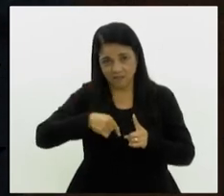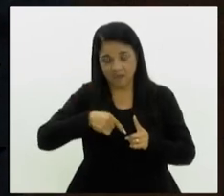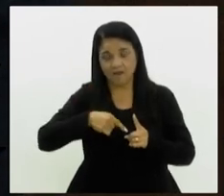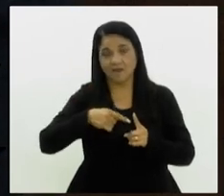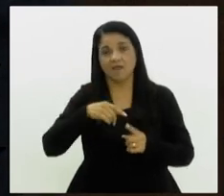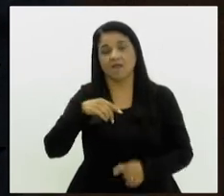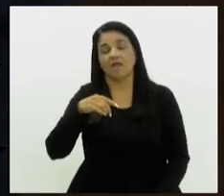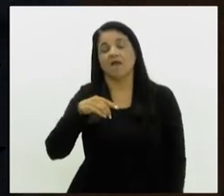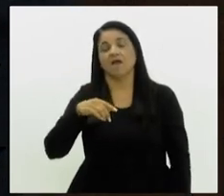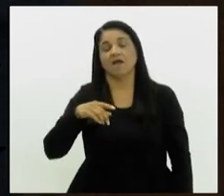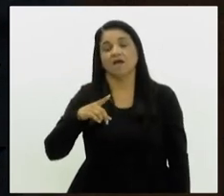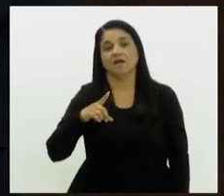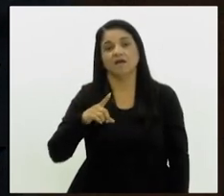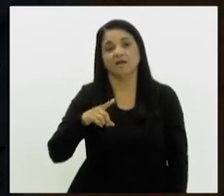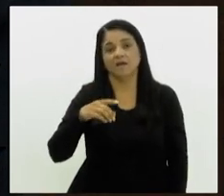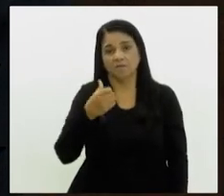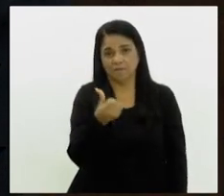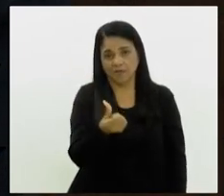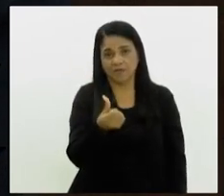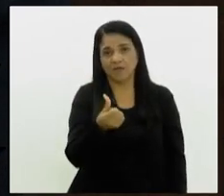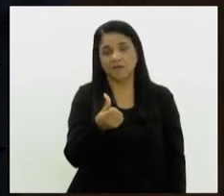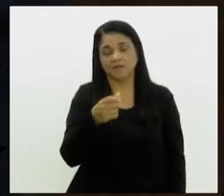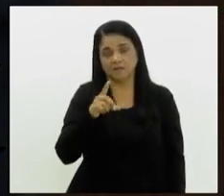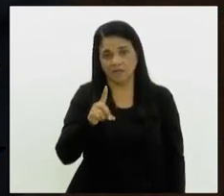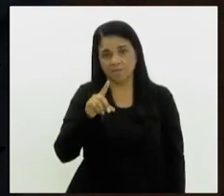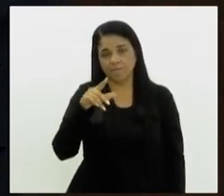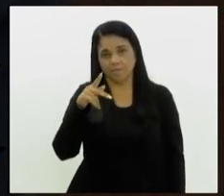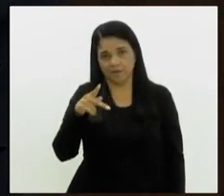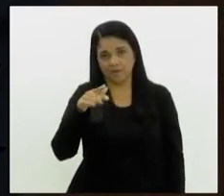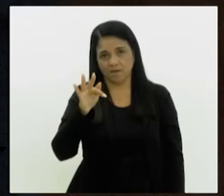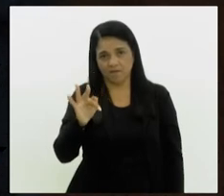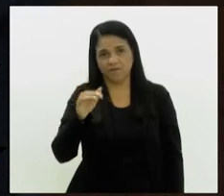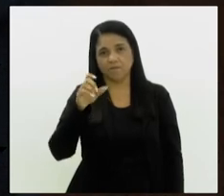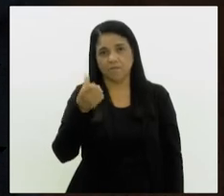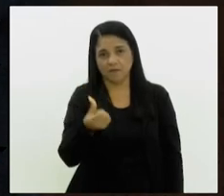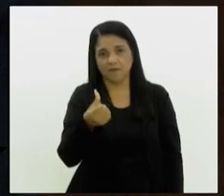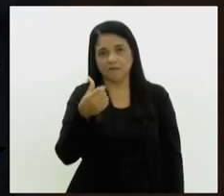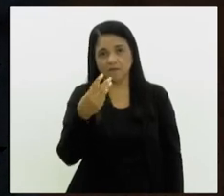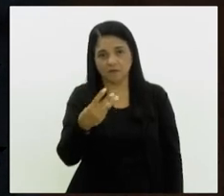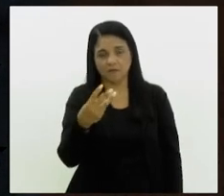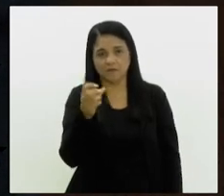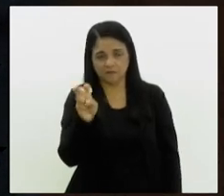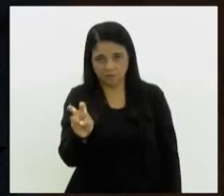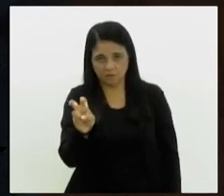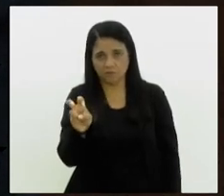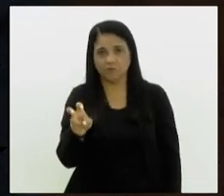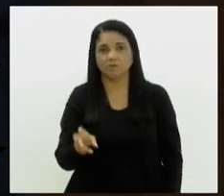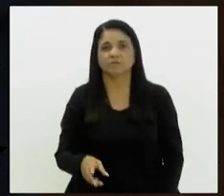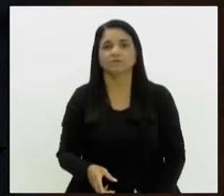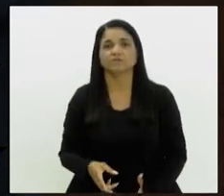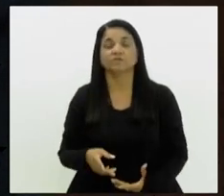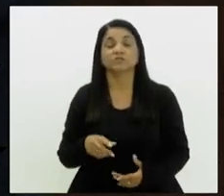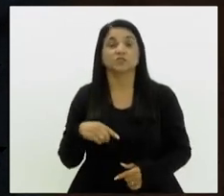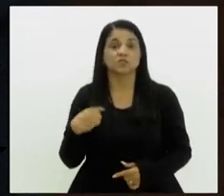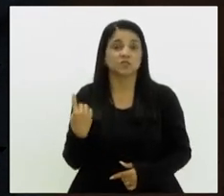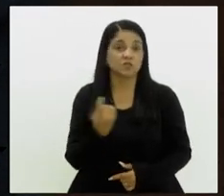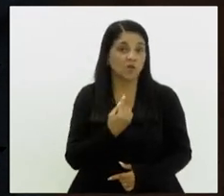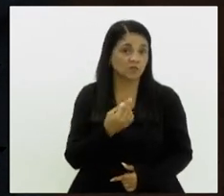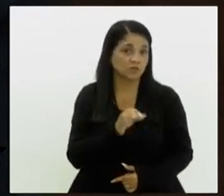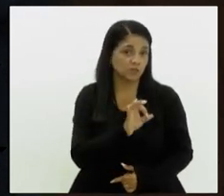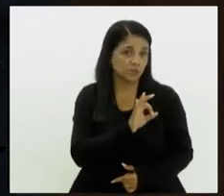635, porque o povo do Rio de Janeiro está padecendo e, mais que isso, também, os nossos